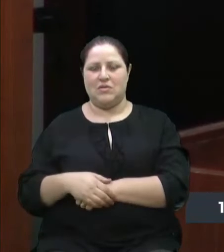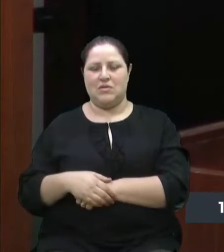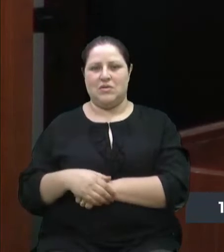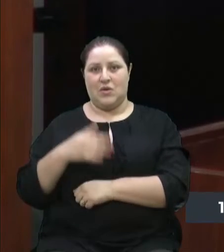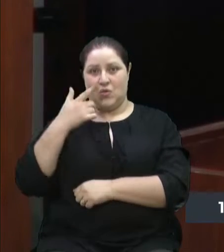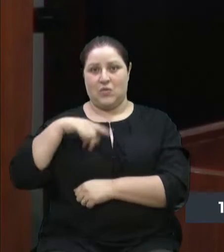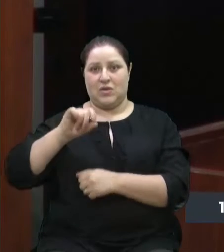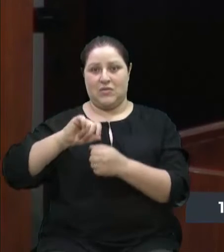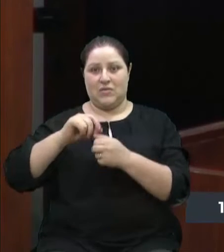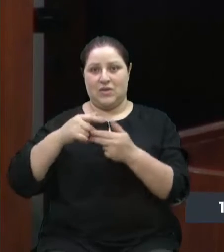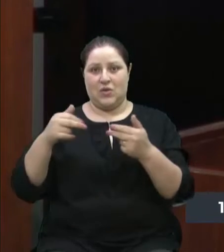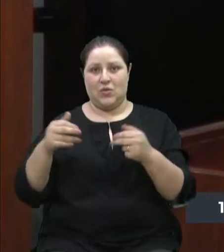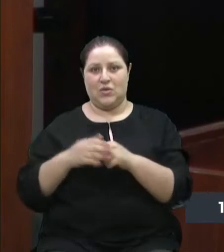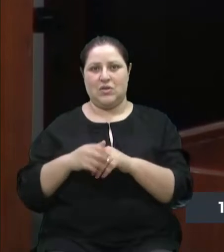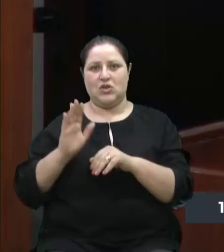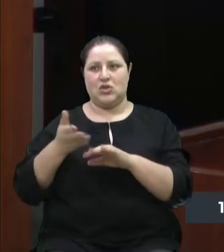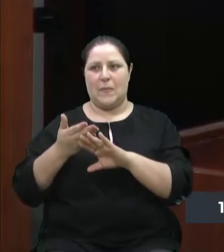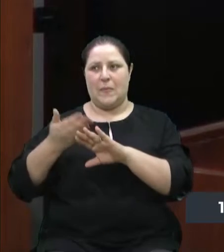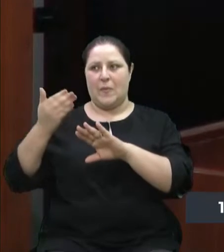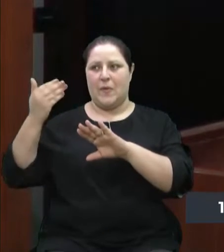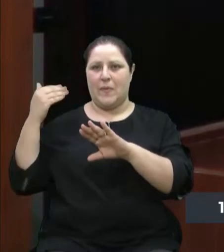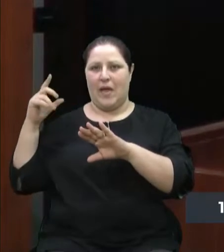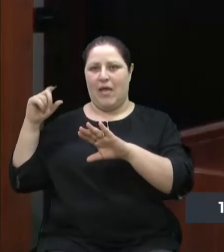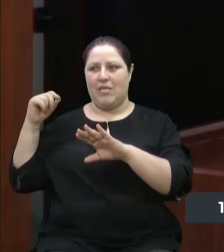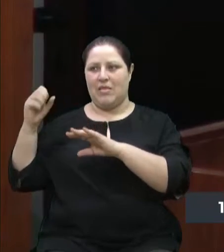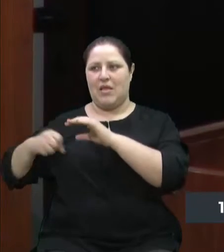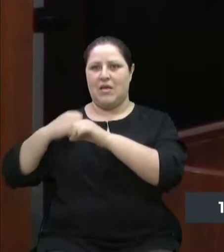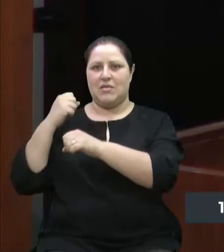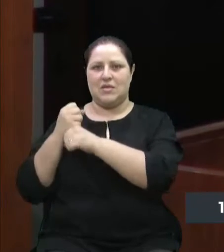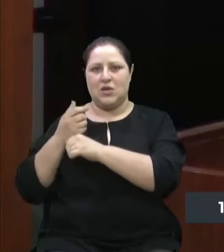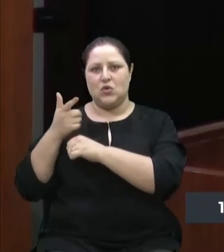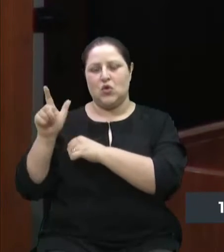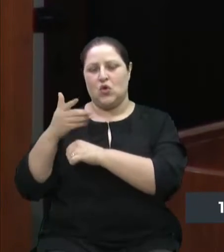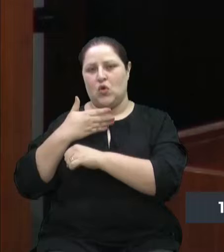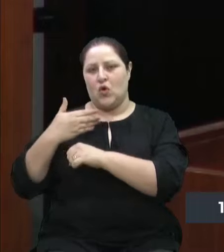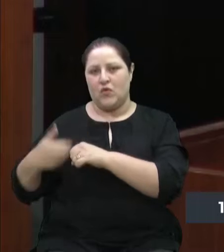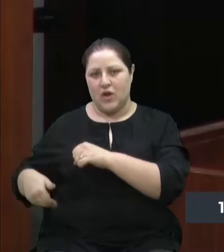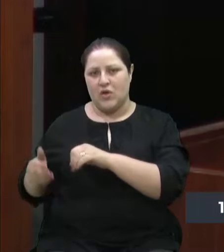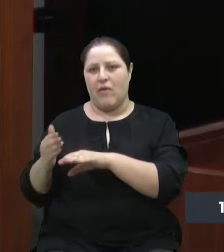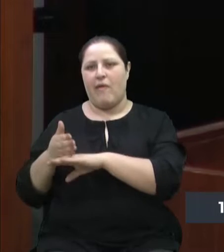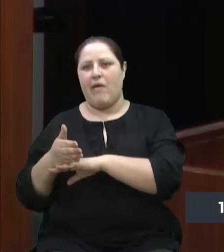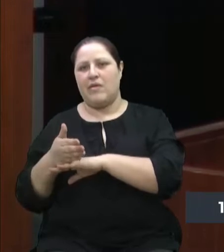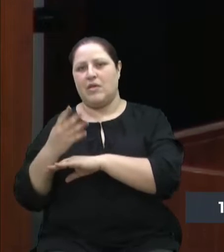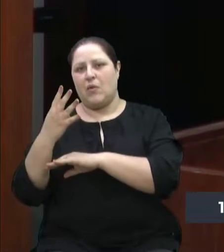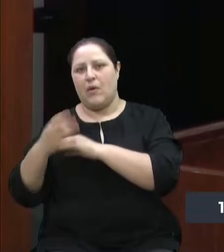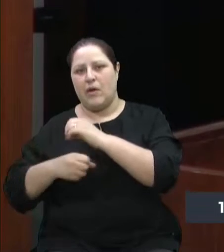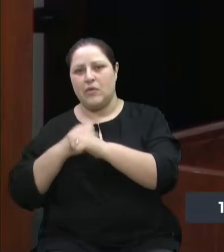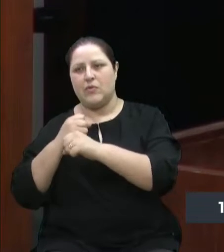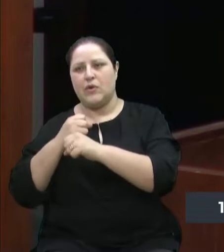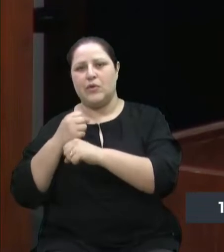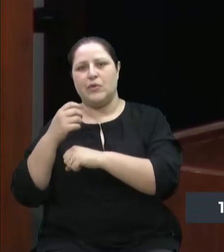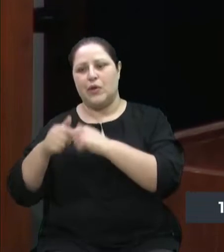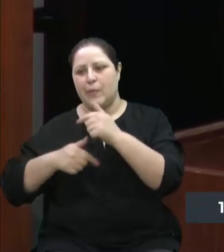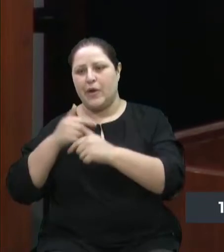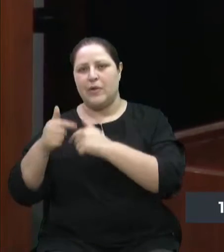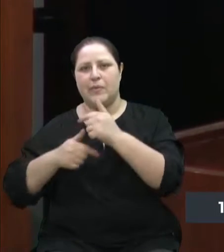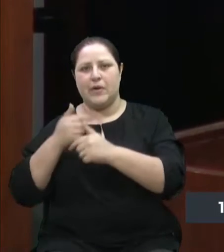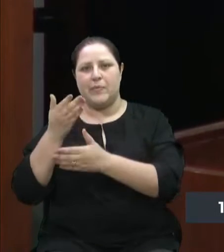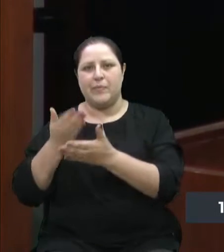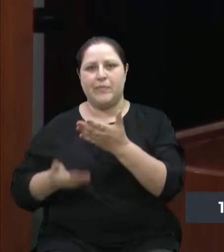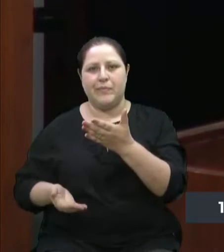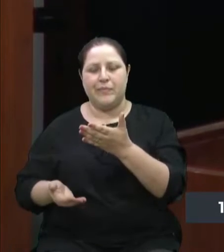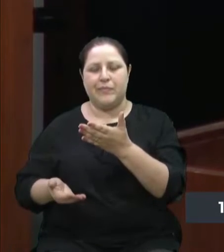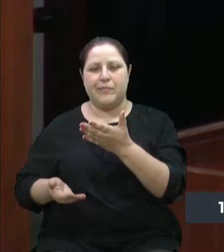A gente sabe que outras administrações entraram, passaram e não fizeram, e Caxias do Sul chegou a perder o